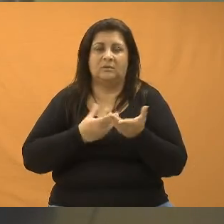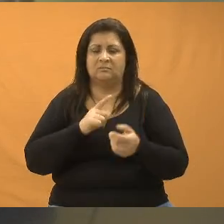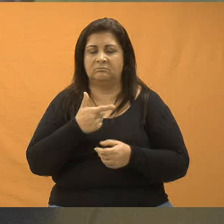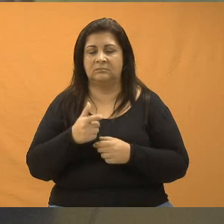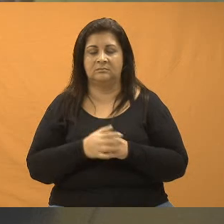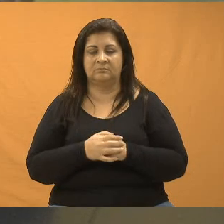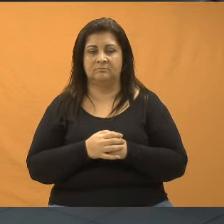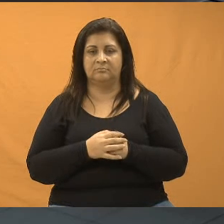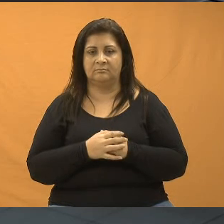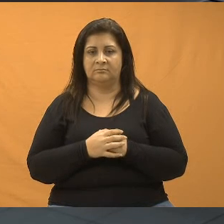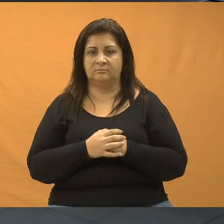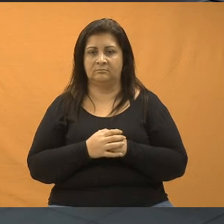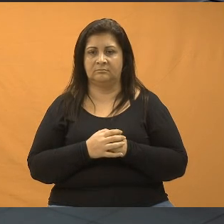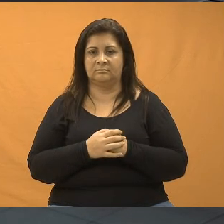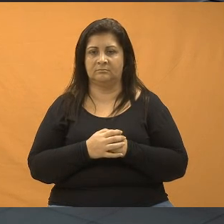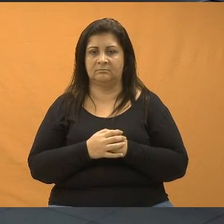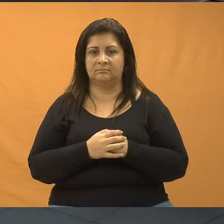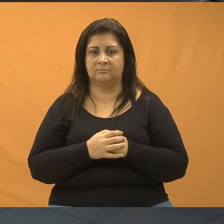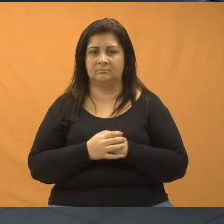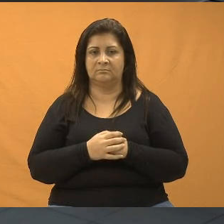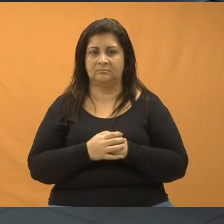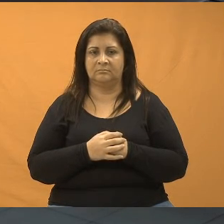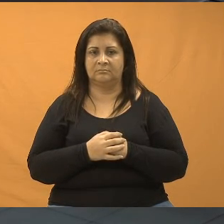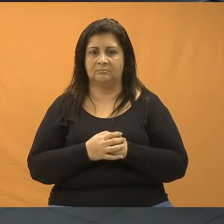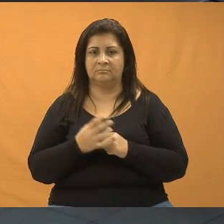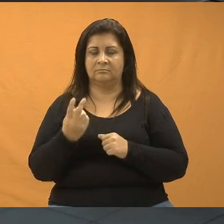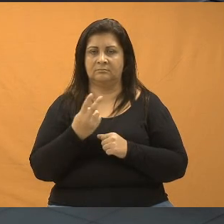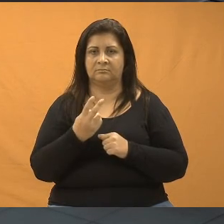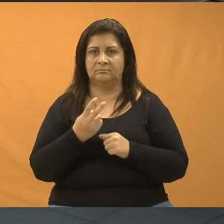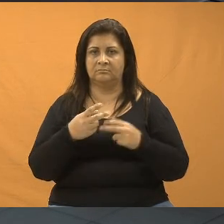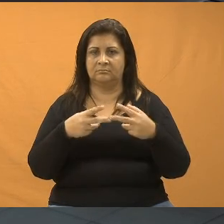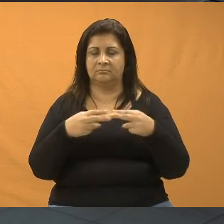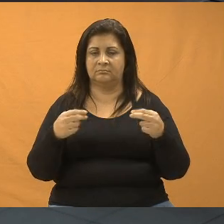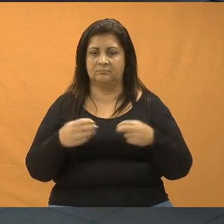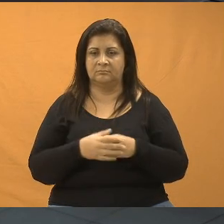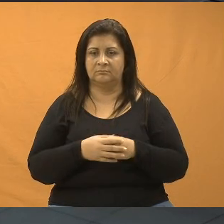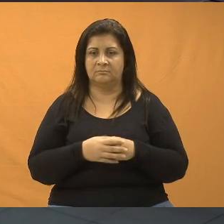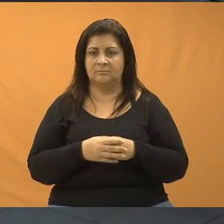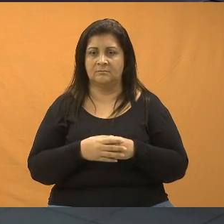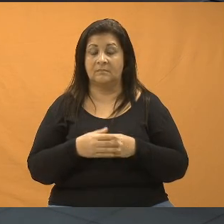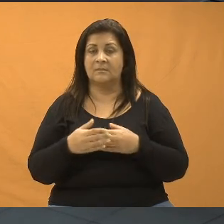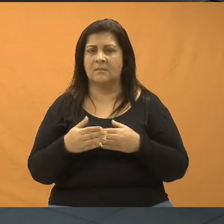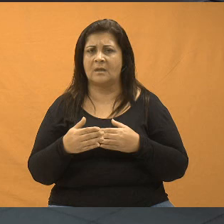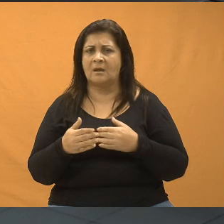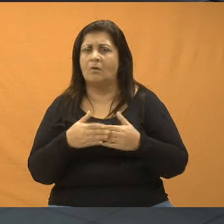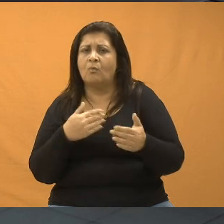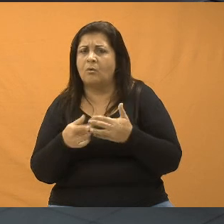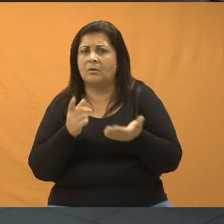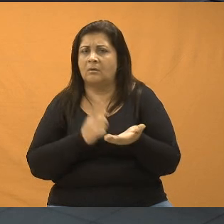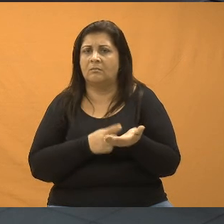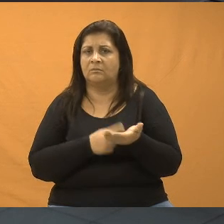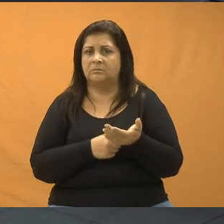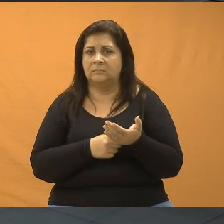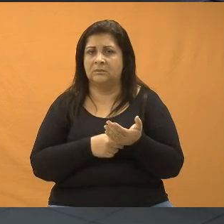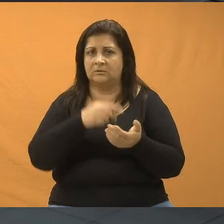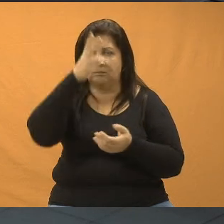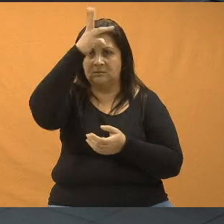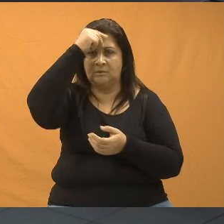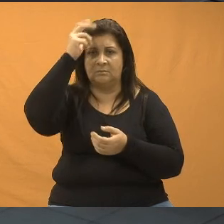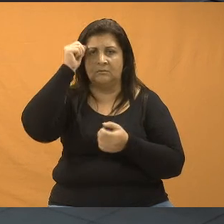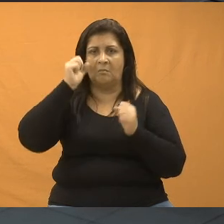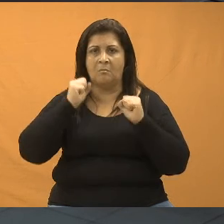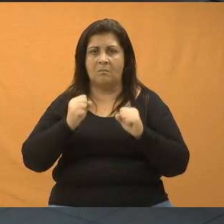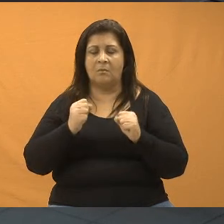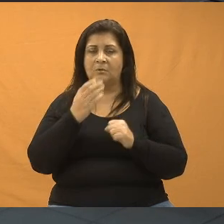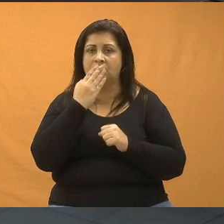Celso? Só 2 coisinhas que eu queria pontuar. Seu Jorge, qualquer contrato da prefeitura, o senhor pode pedir vistas